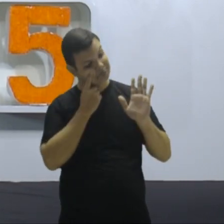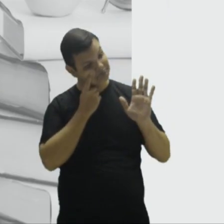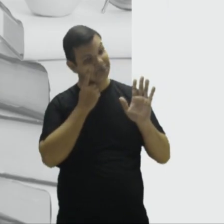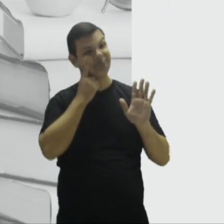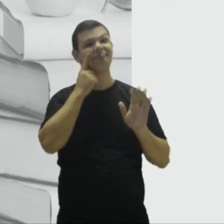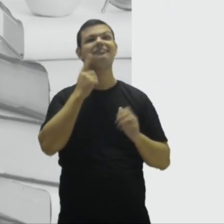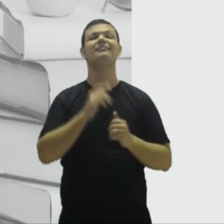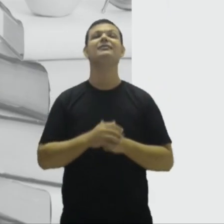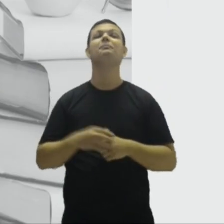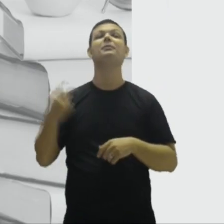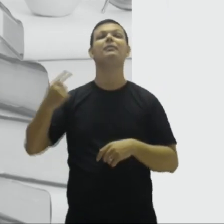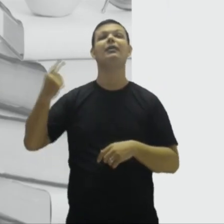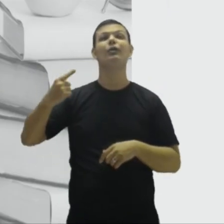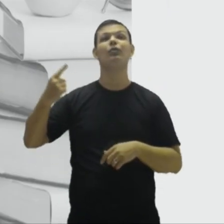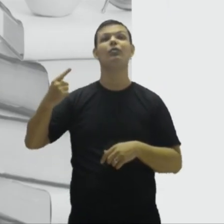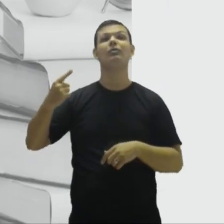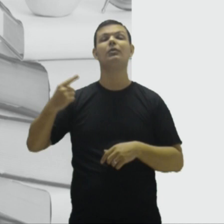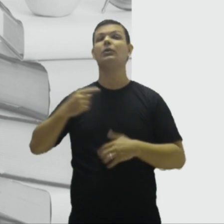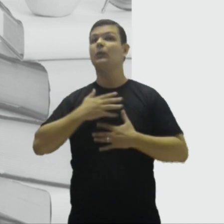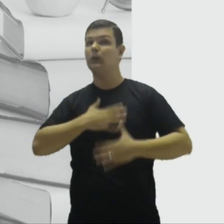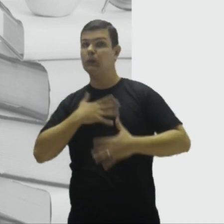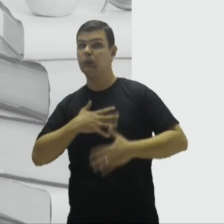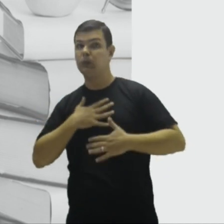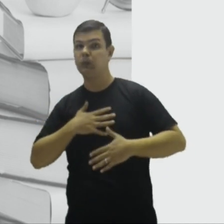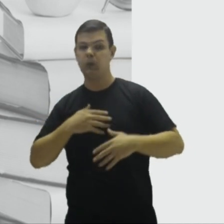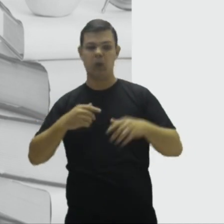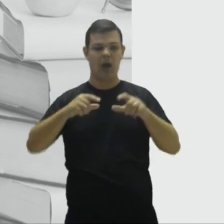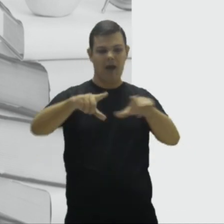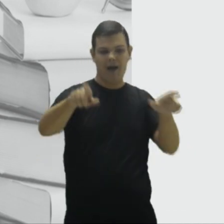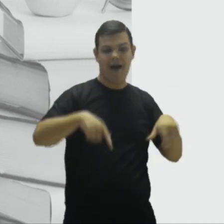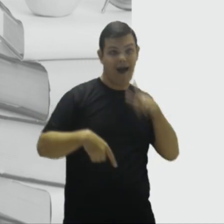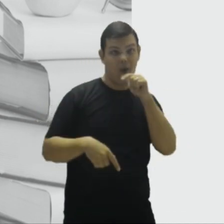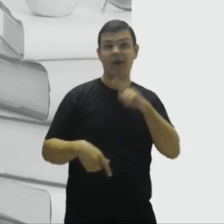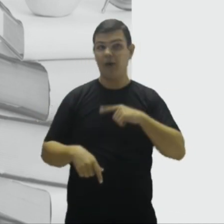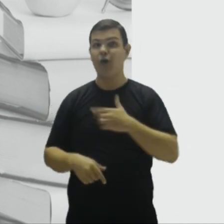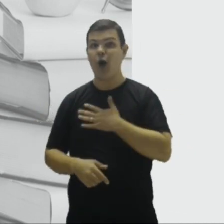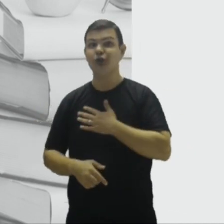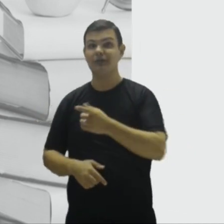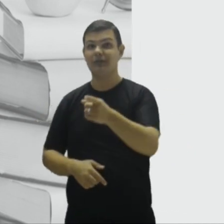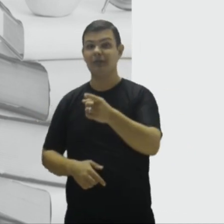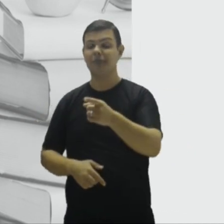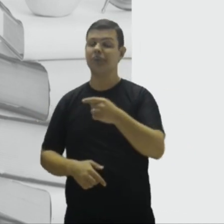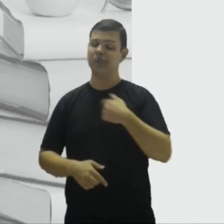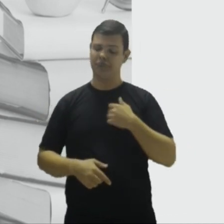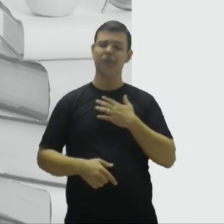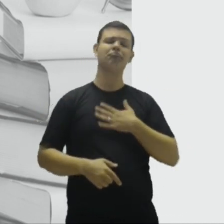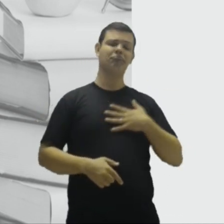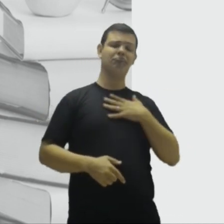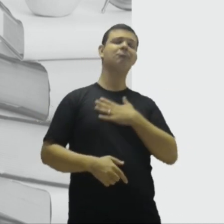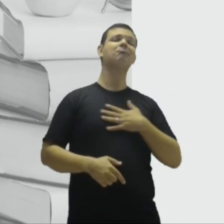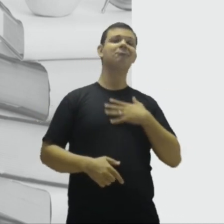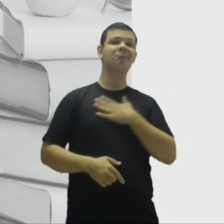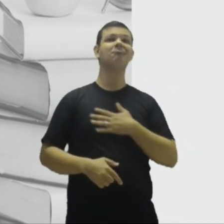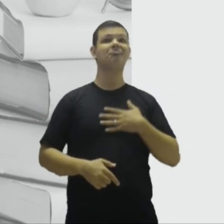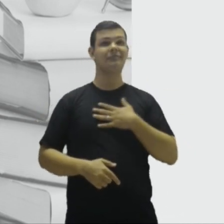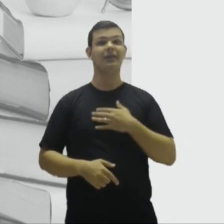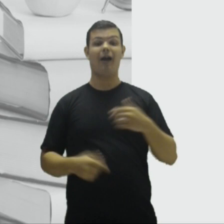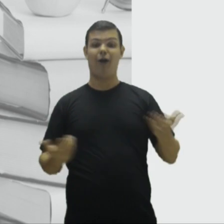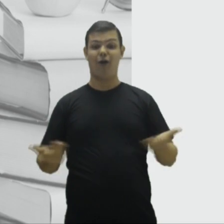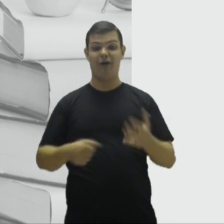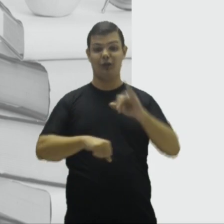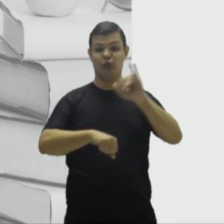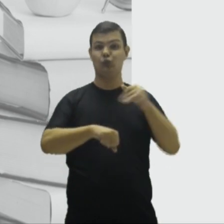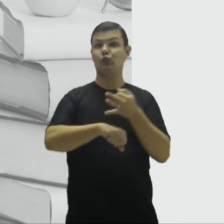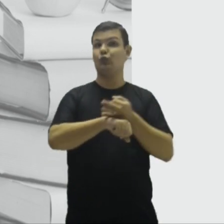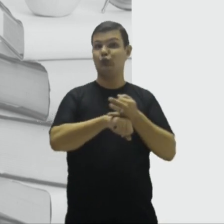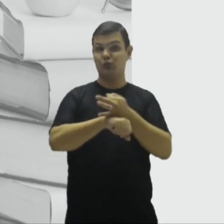assim. Primeira coisa, gosta de tomar banho de rio e igarapé? Eu gosto muito. Pelo menos agora em julho, para aqueles